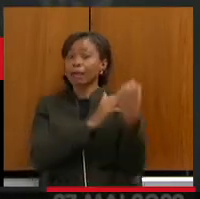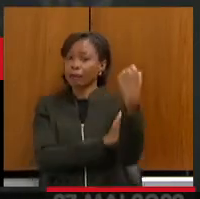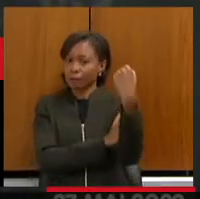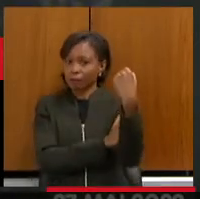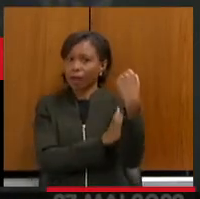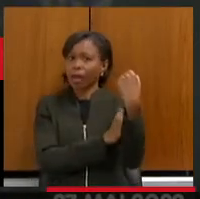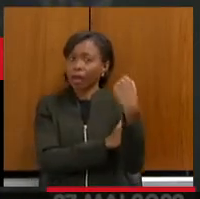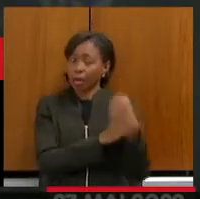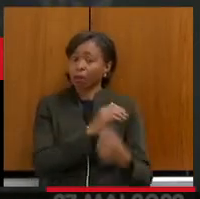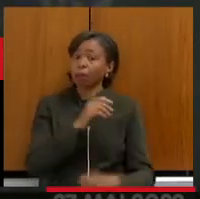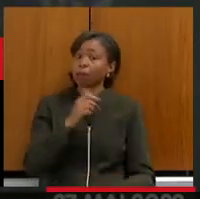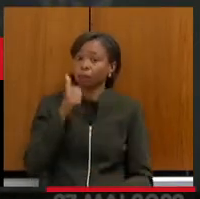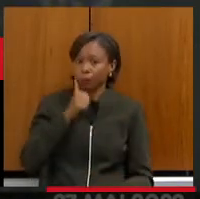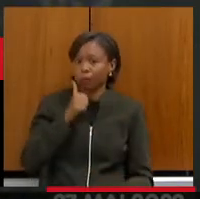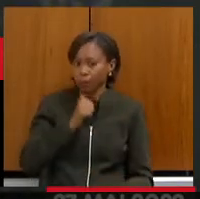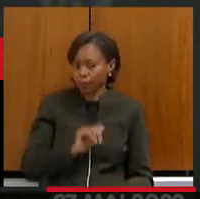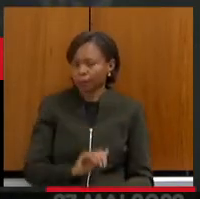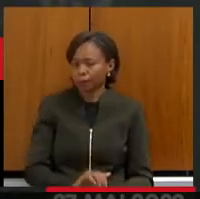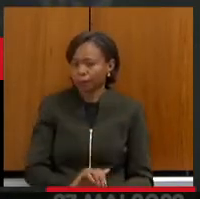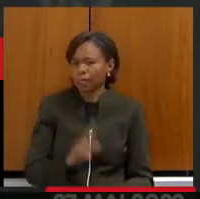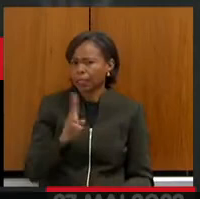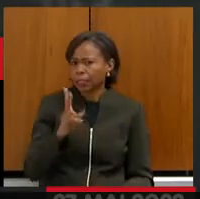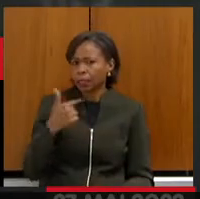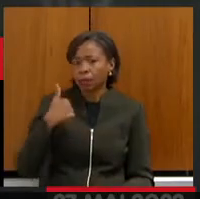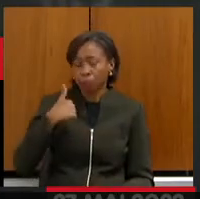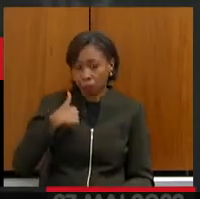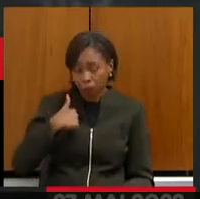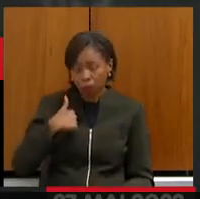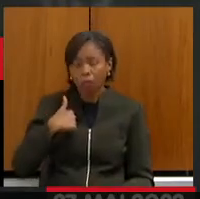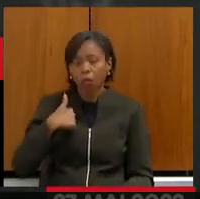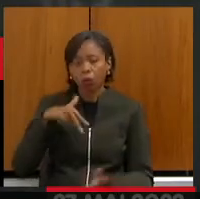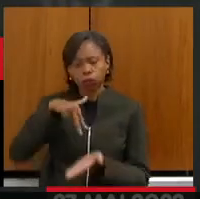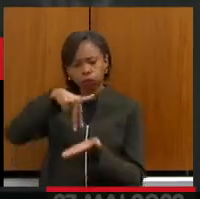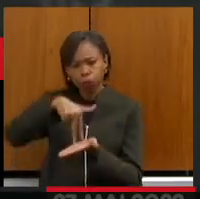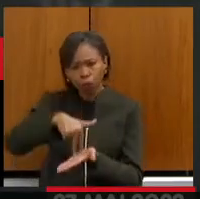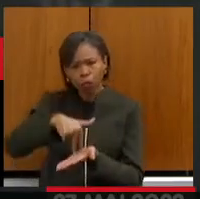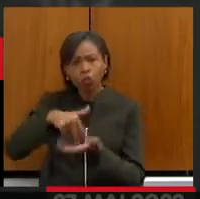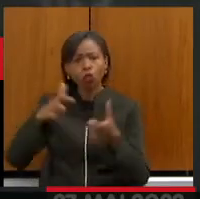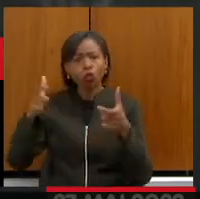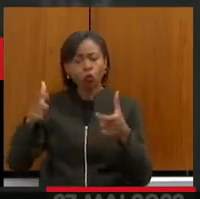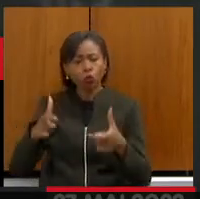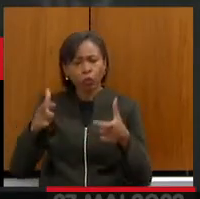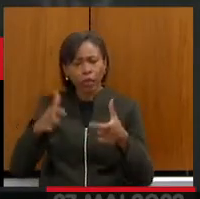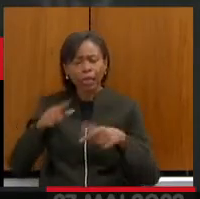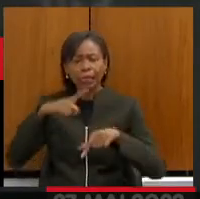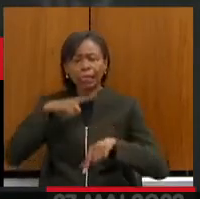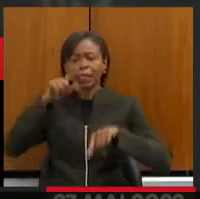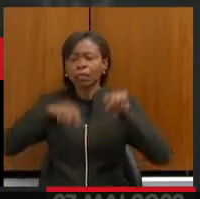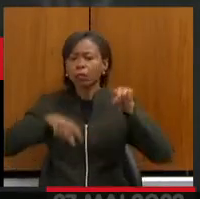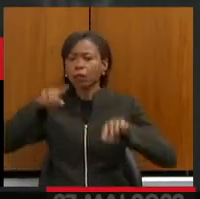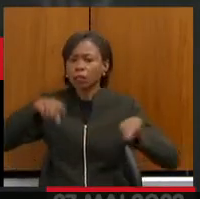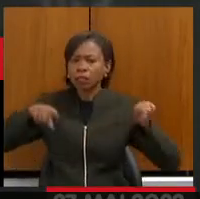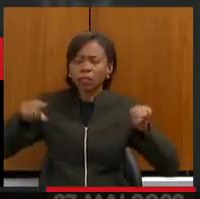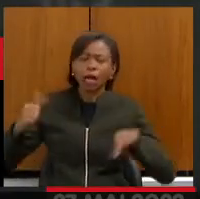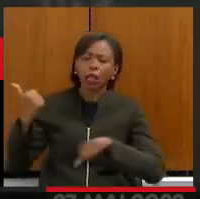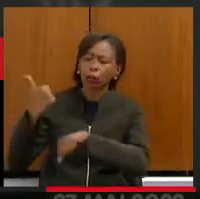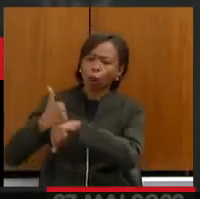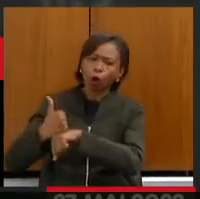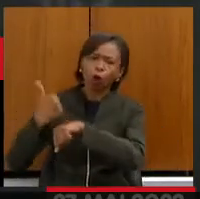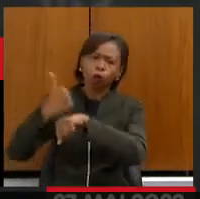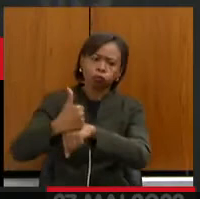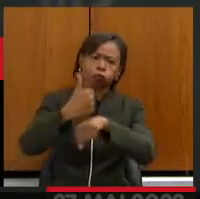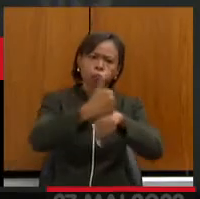respeitei organização como esta onde tem a representação das diversidades de posições e da diversidade territorial